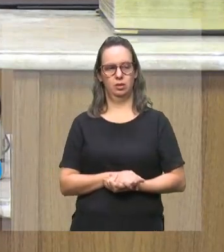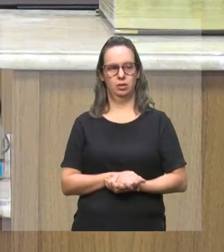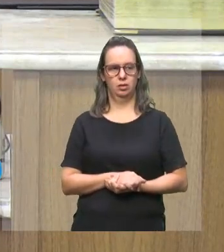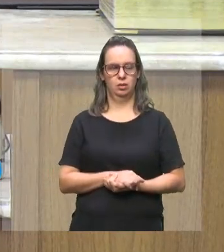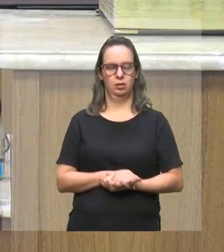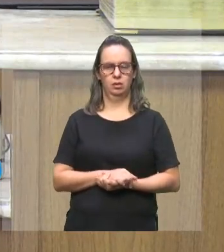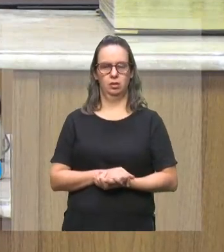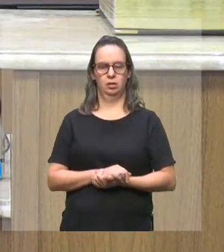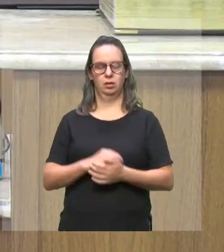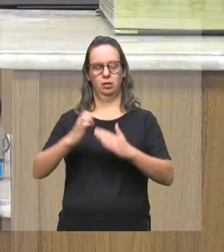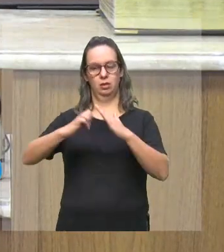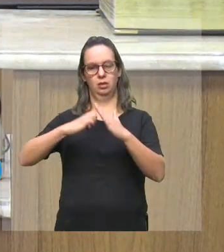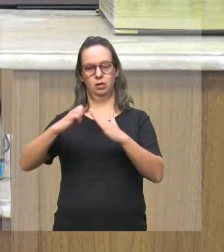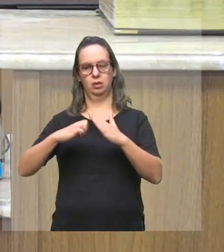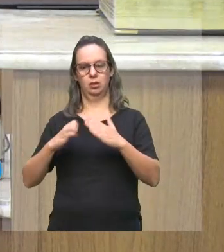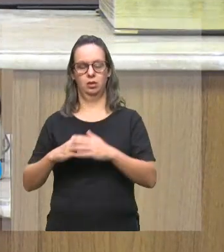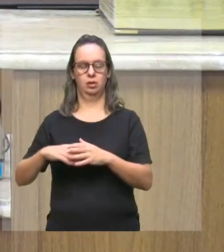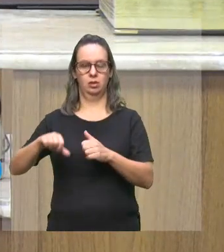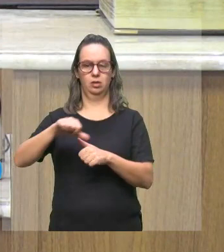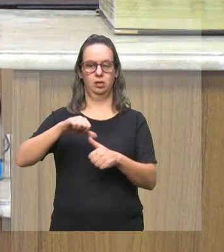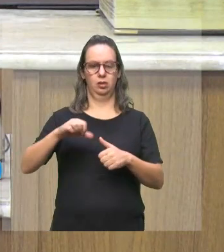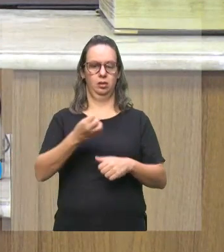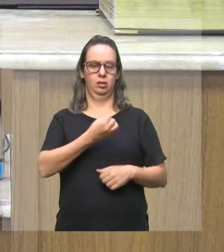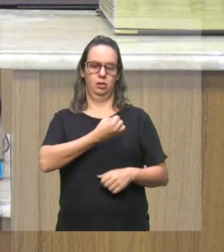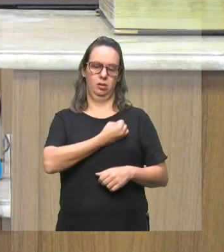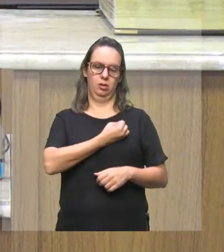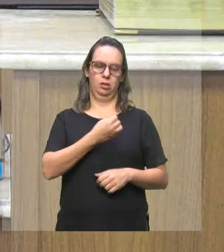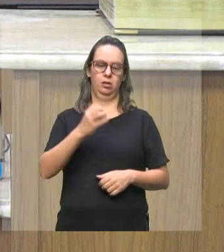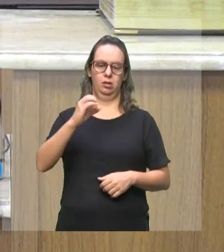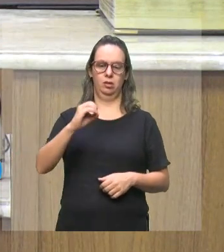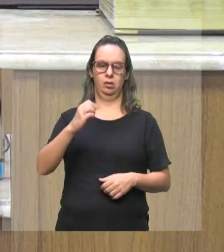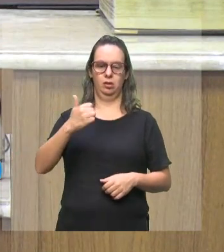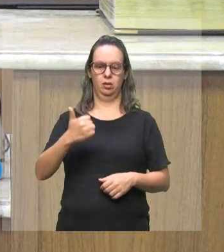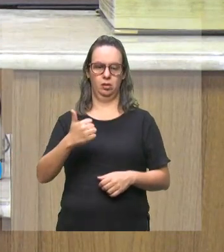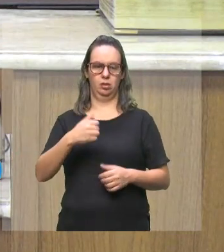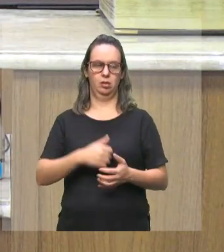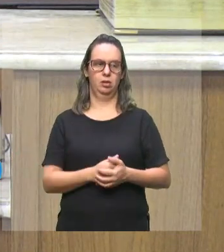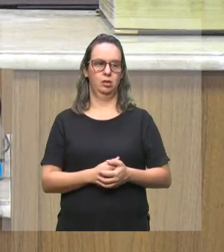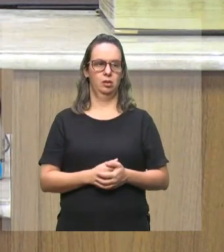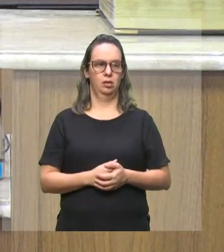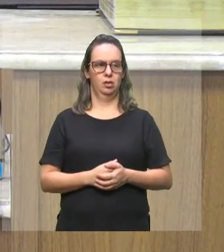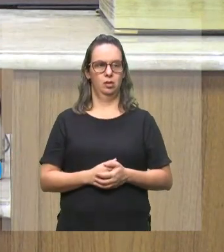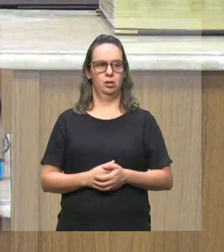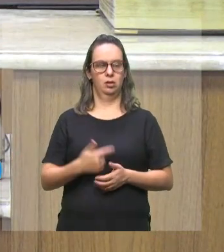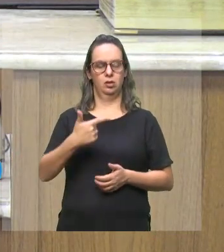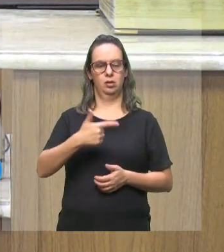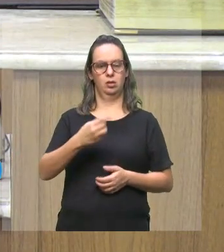Emenda modificativa número 01 ao projeto de lei